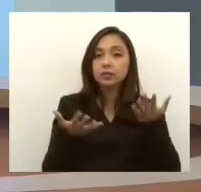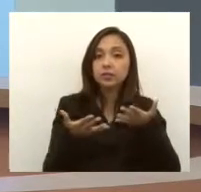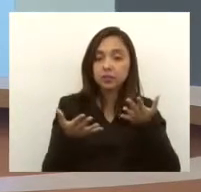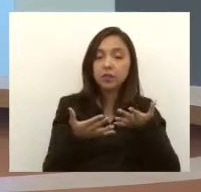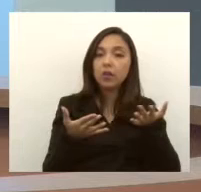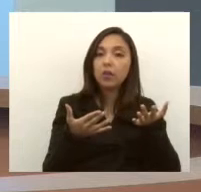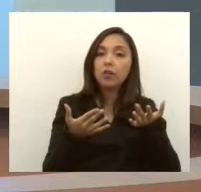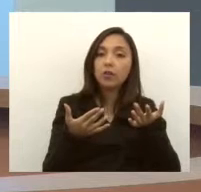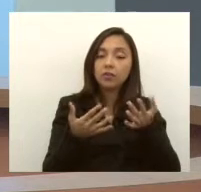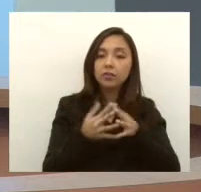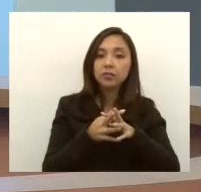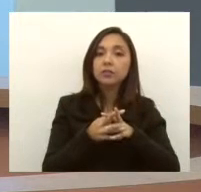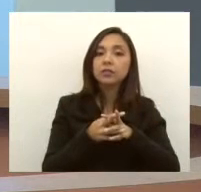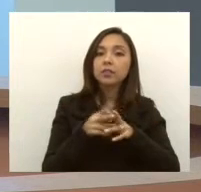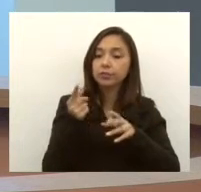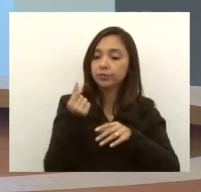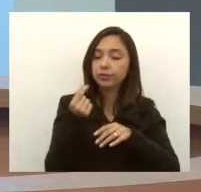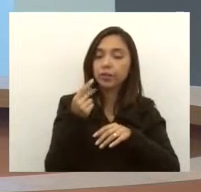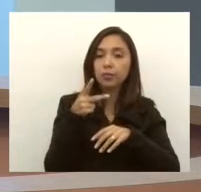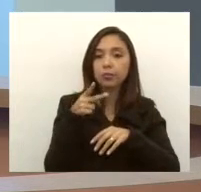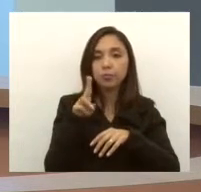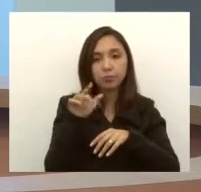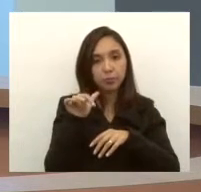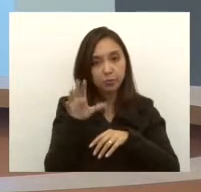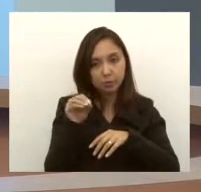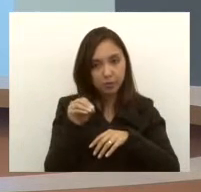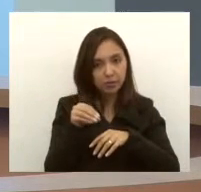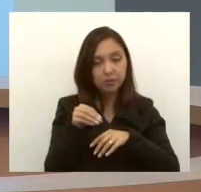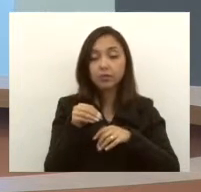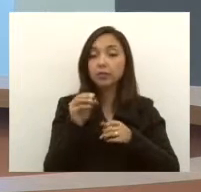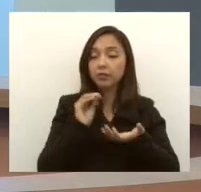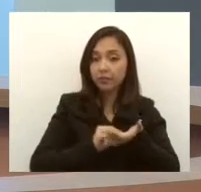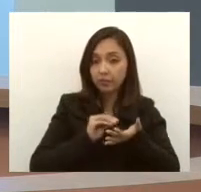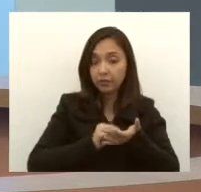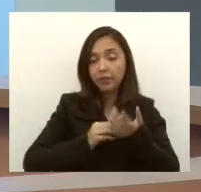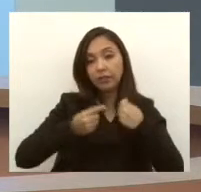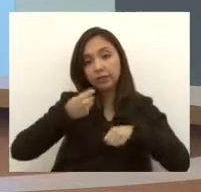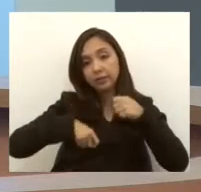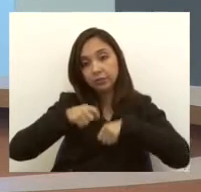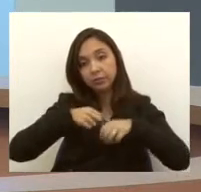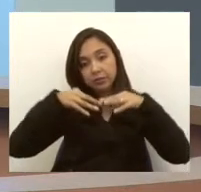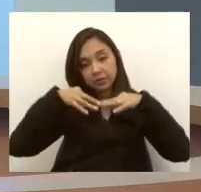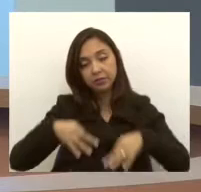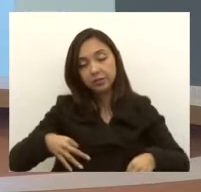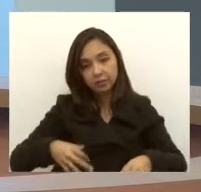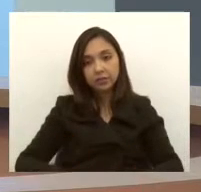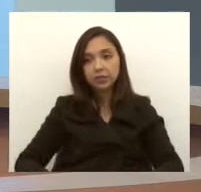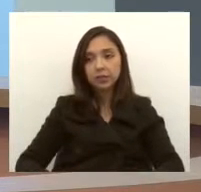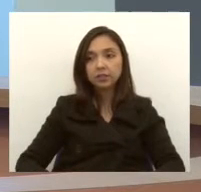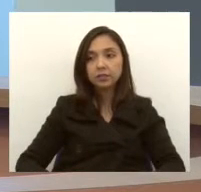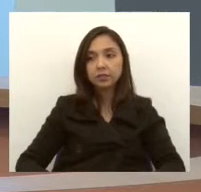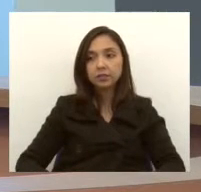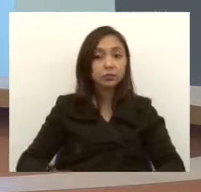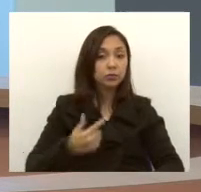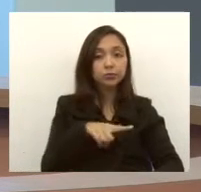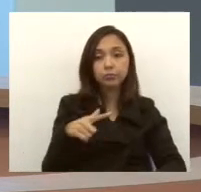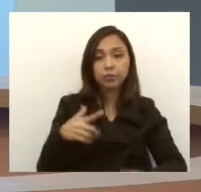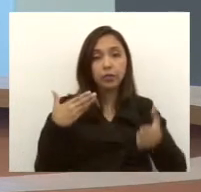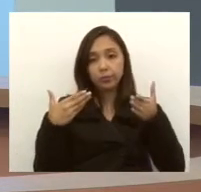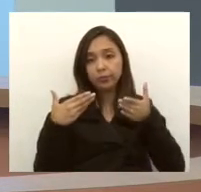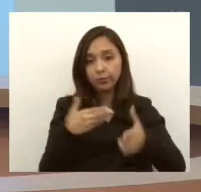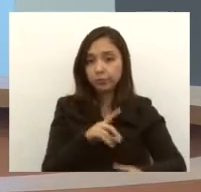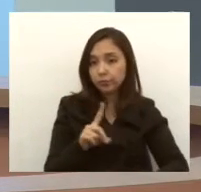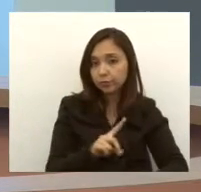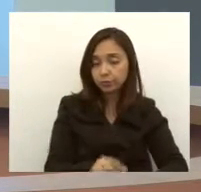é malversação do dinheiro público, é incompetência administrativa, não tenho dúvida